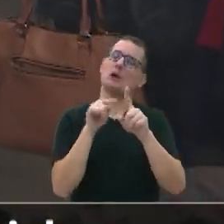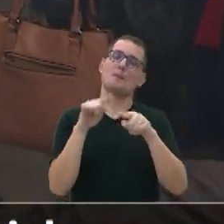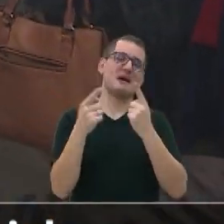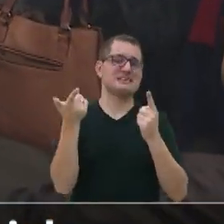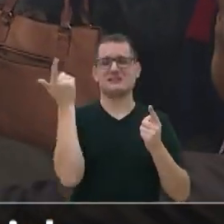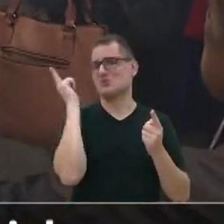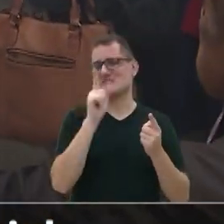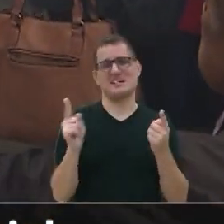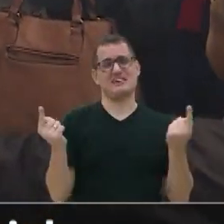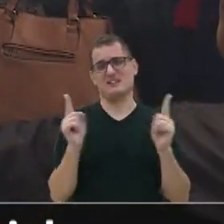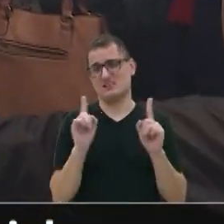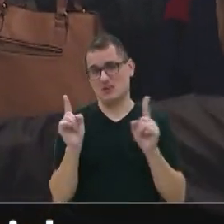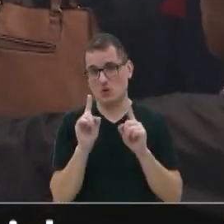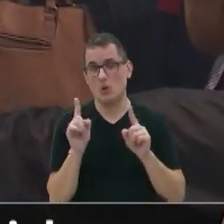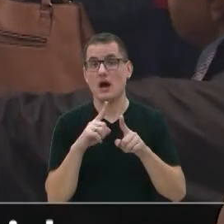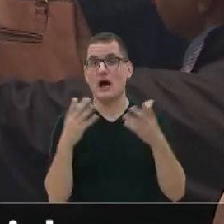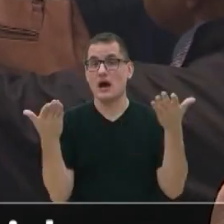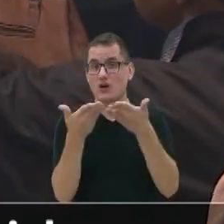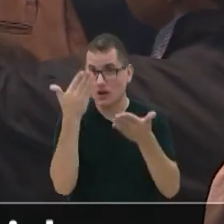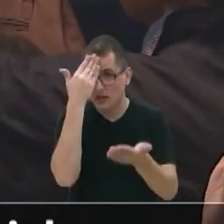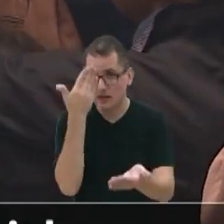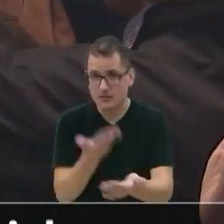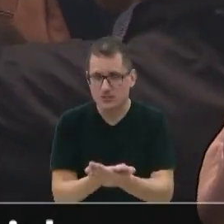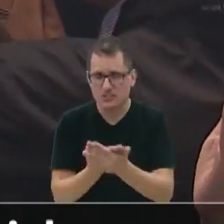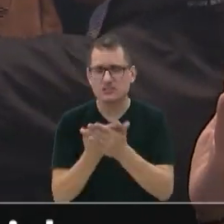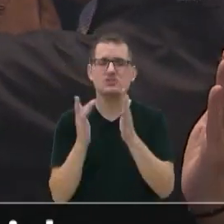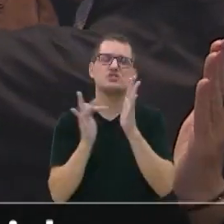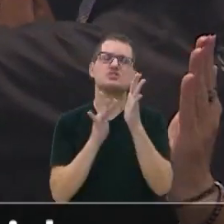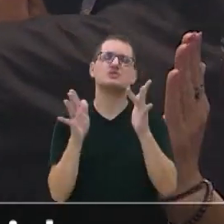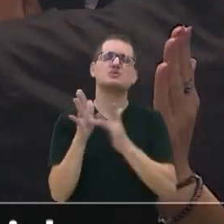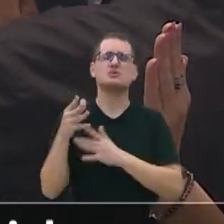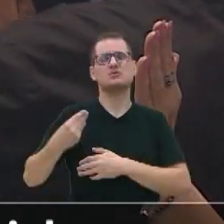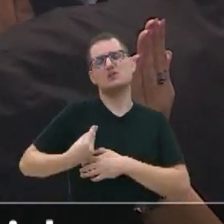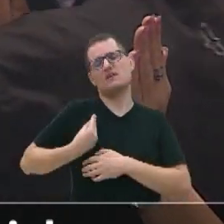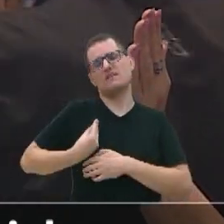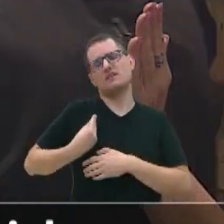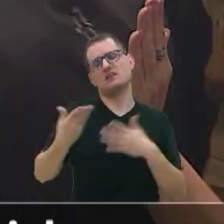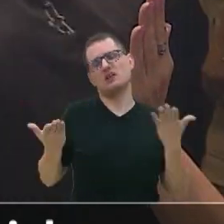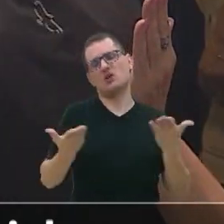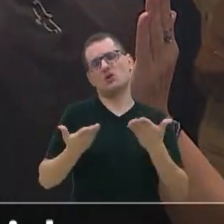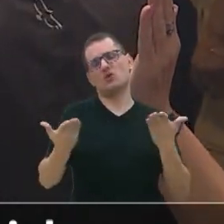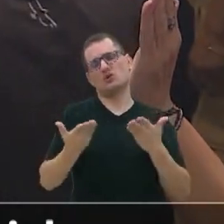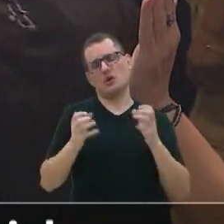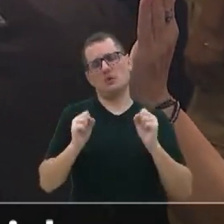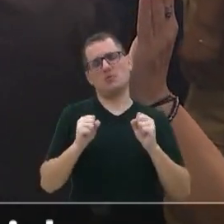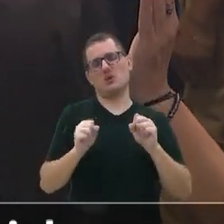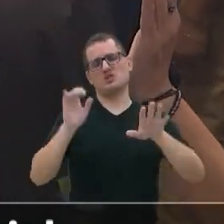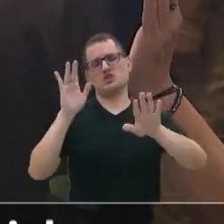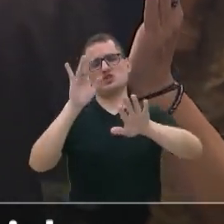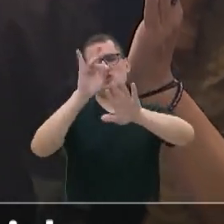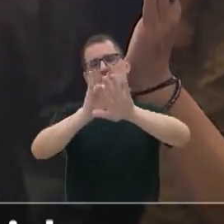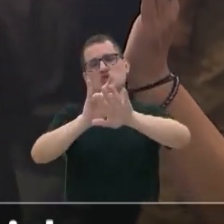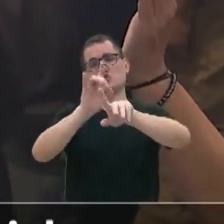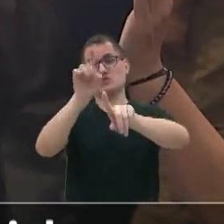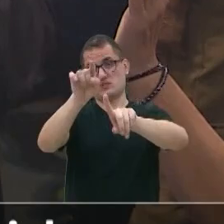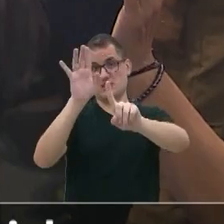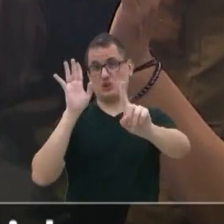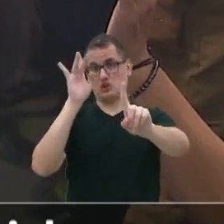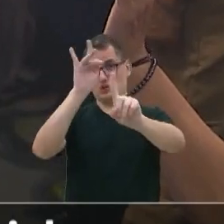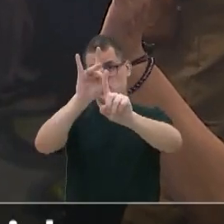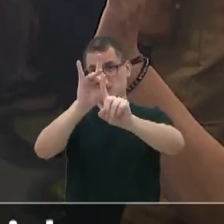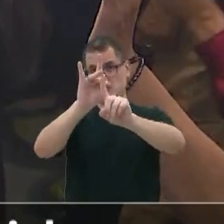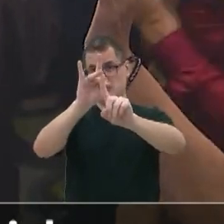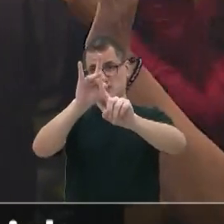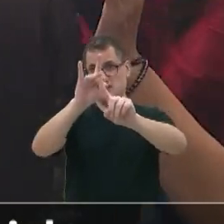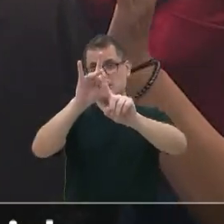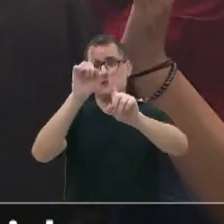engravidar, creia que o Senhor, através da presença dele nessa noite, pode tocar em você, pode curar as